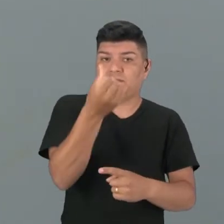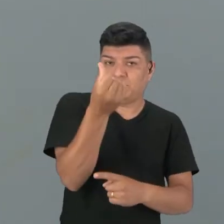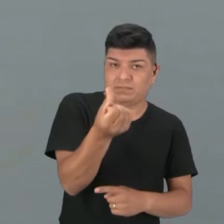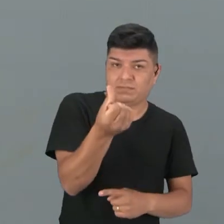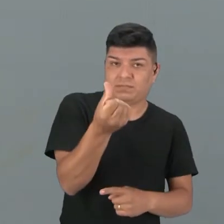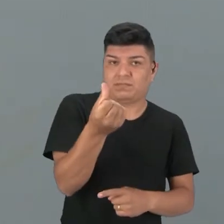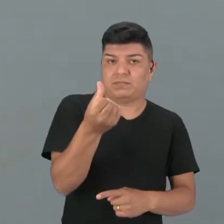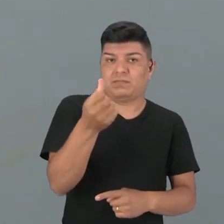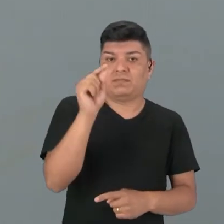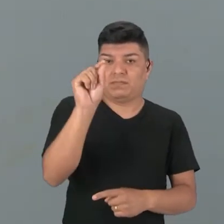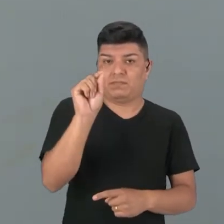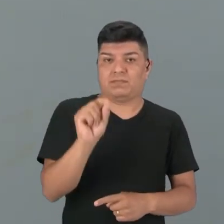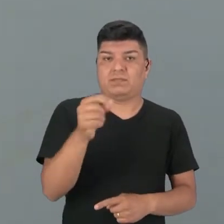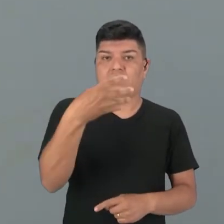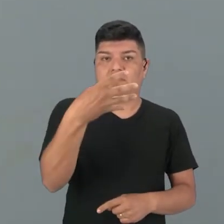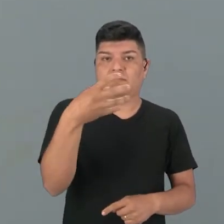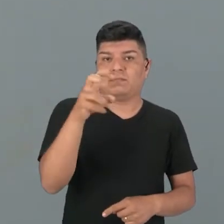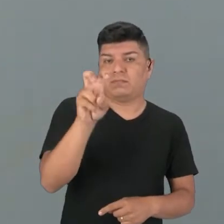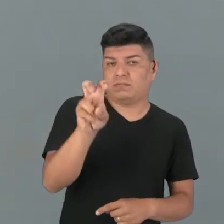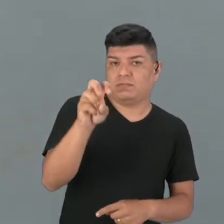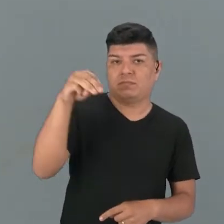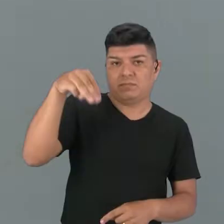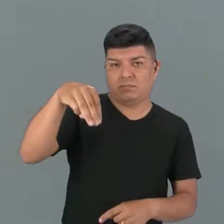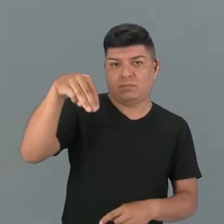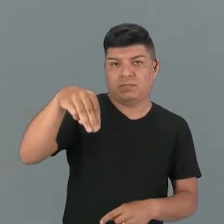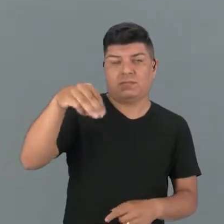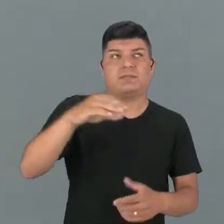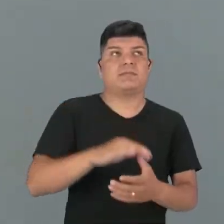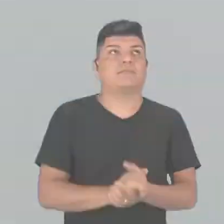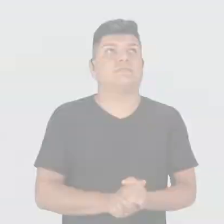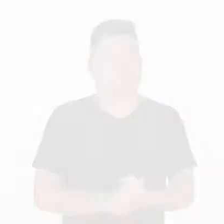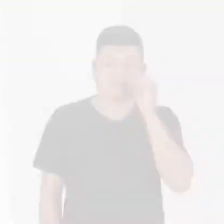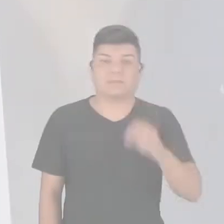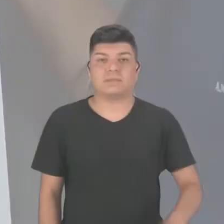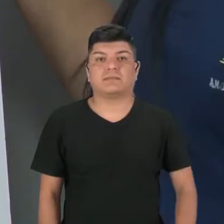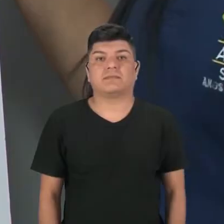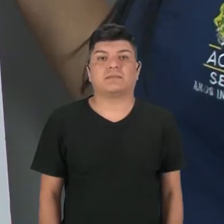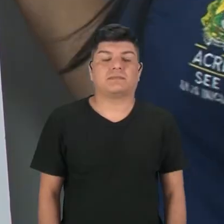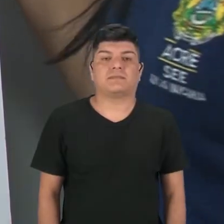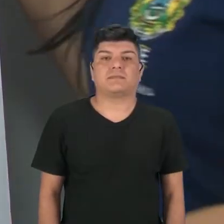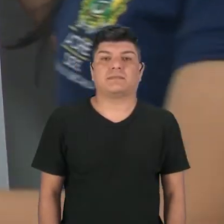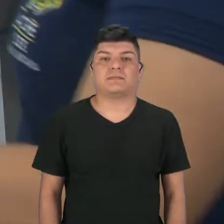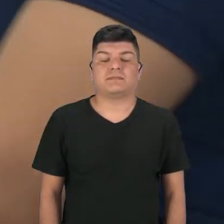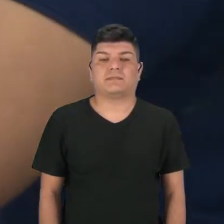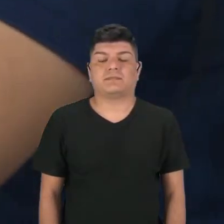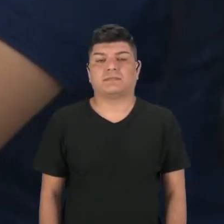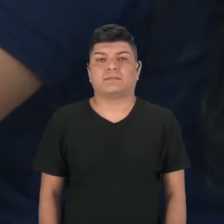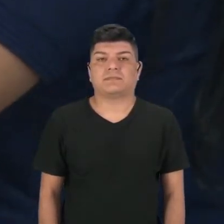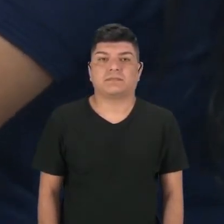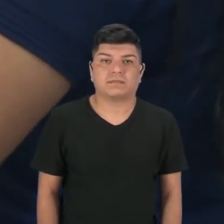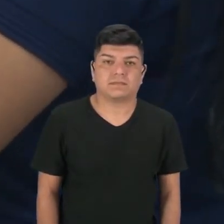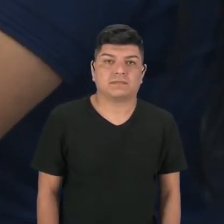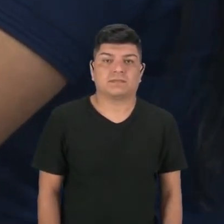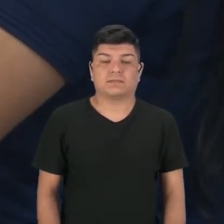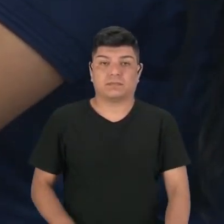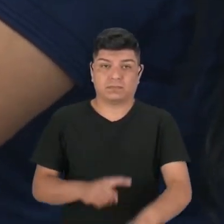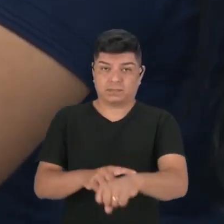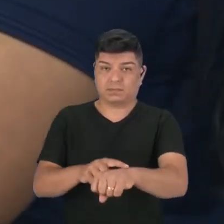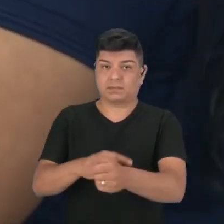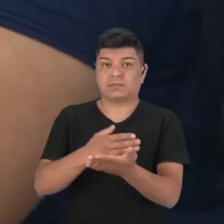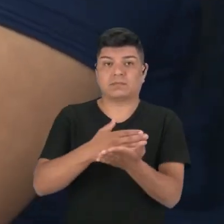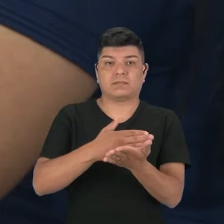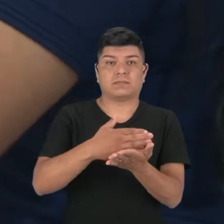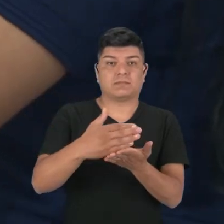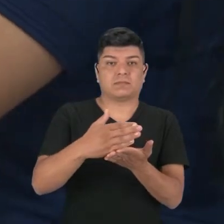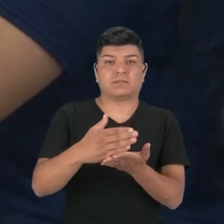minutos. Então, eu pego aqui, ó, 45, que é esse tempo aqui. Então, essa hora inicial, né, que ela